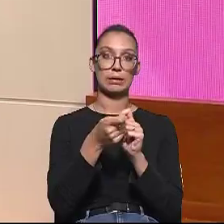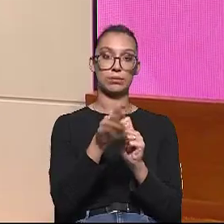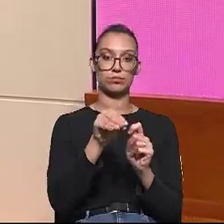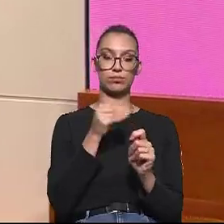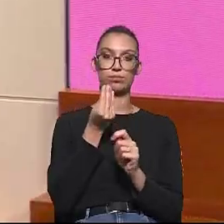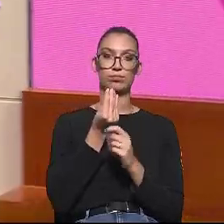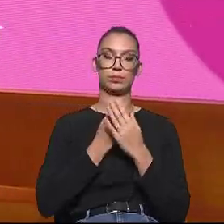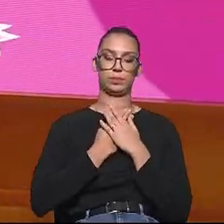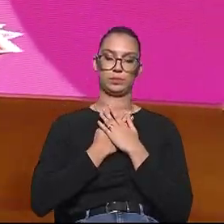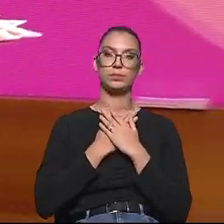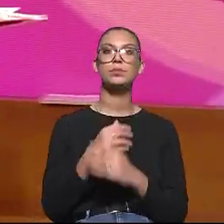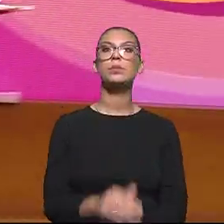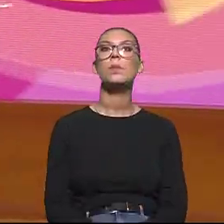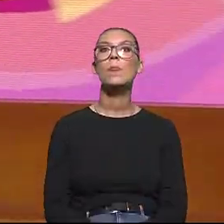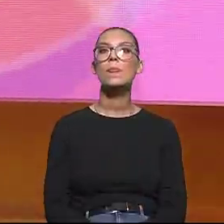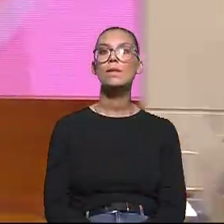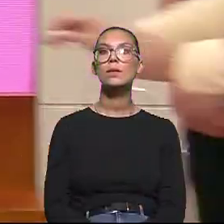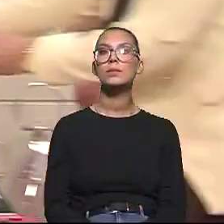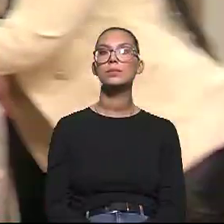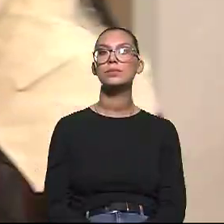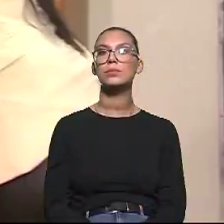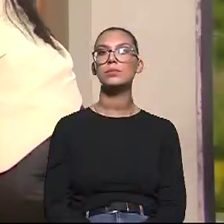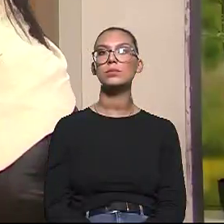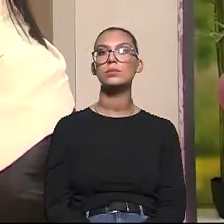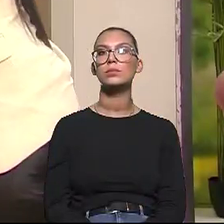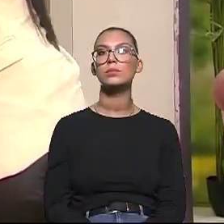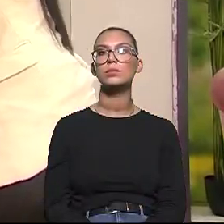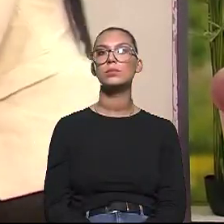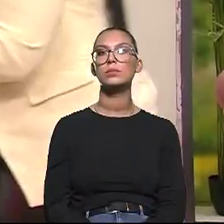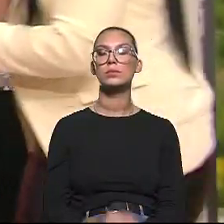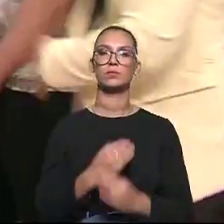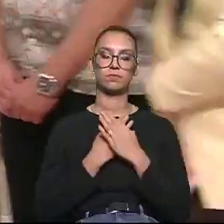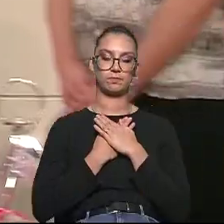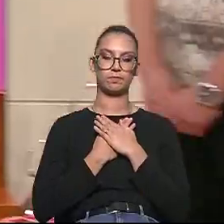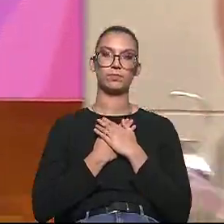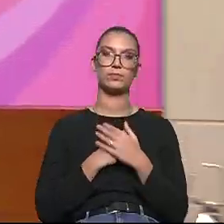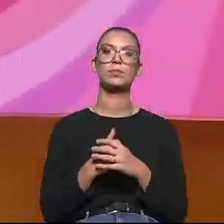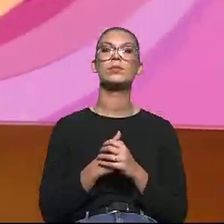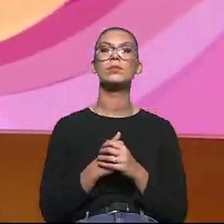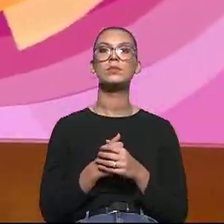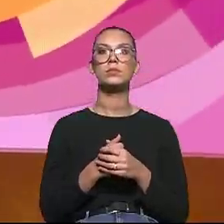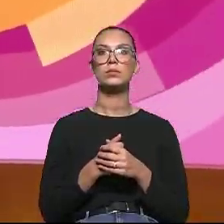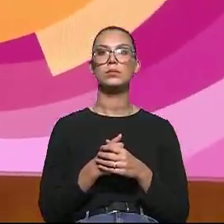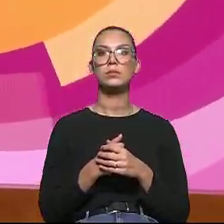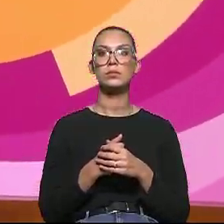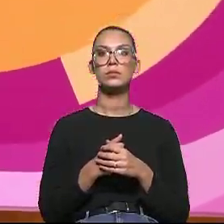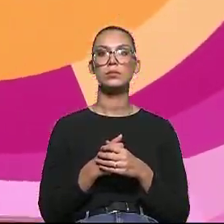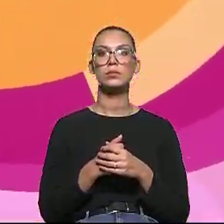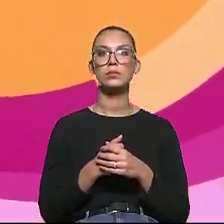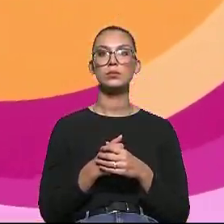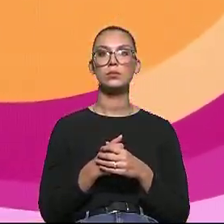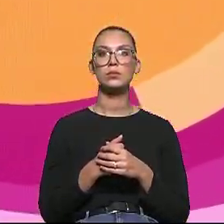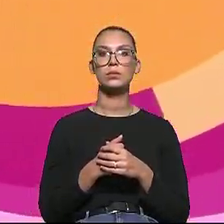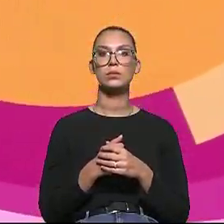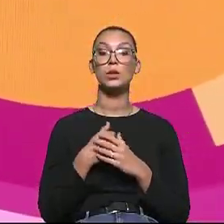no peito. E aqui também, igual, Sónia. Guarda no peito. Quando eu disser, vira a carta